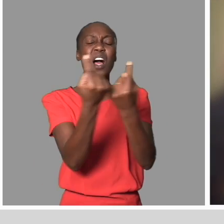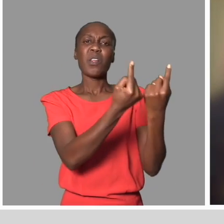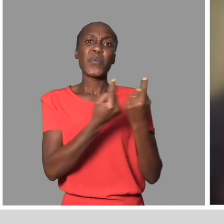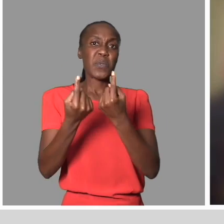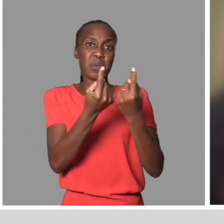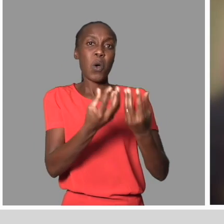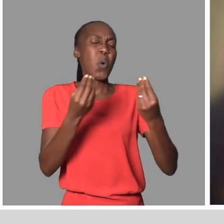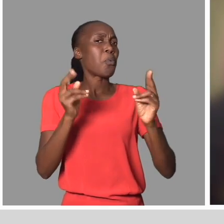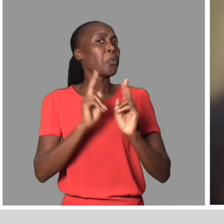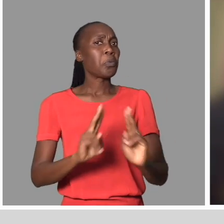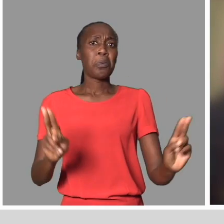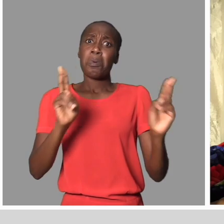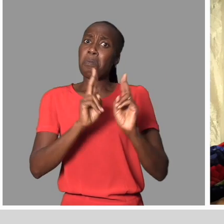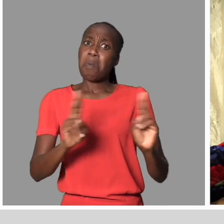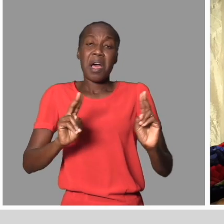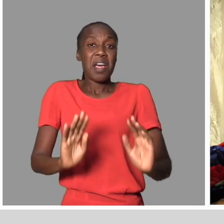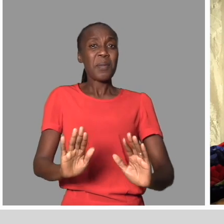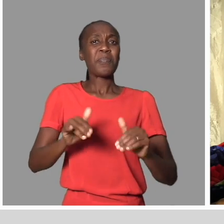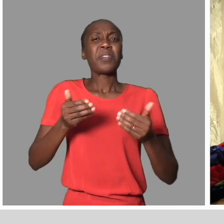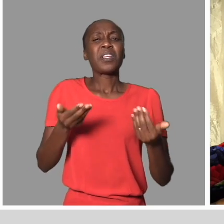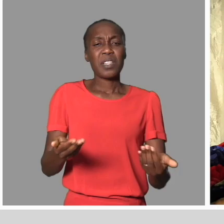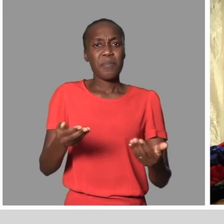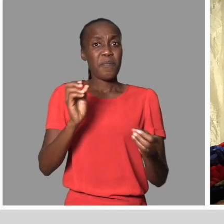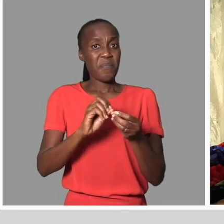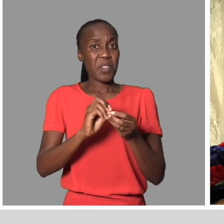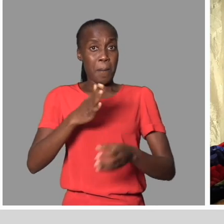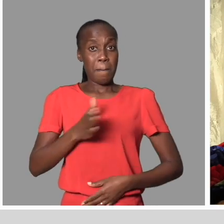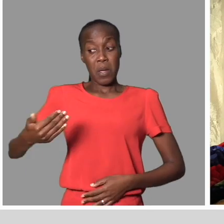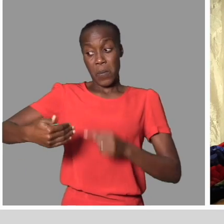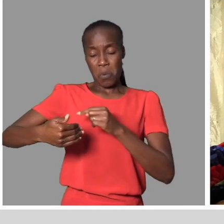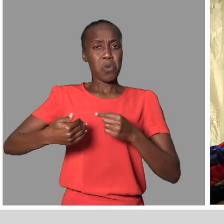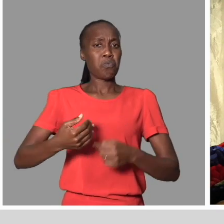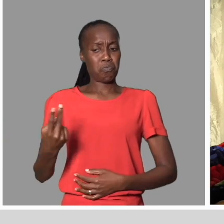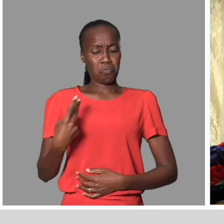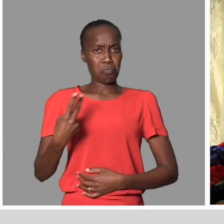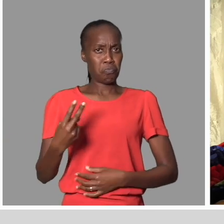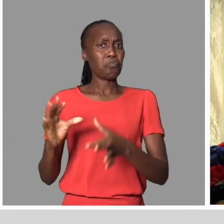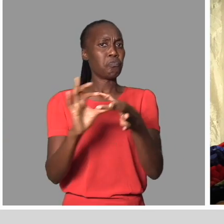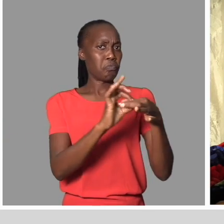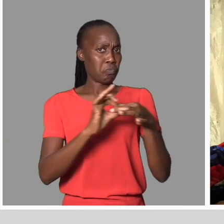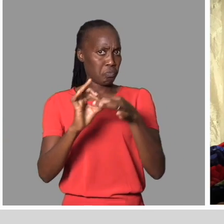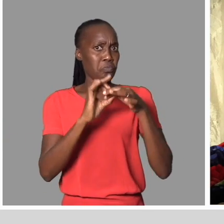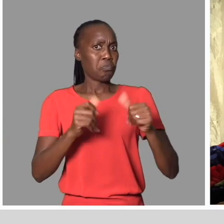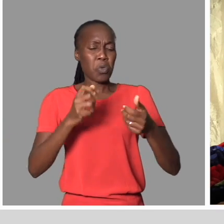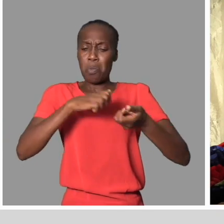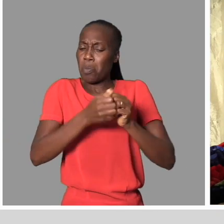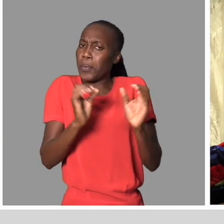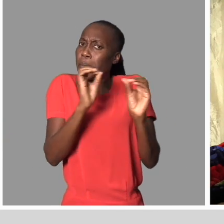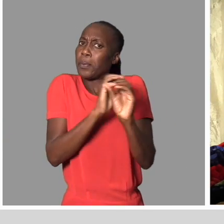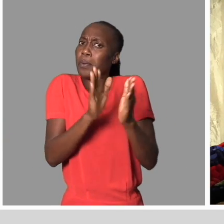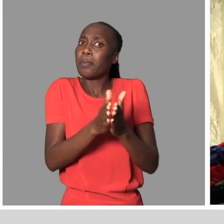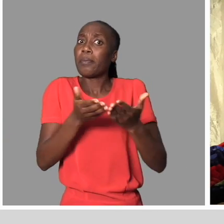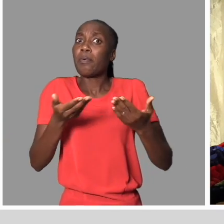situação como normal. Deus, nós, eu e meu marido, nos entendemos, não tem nenhum